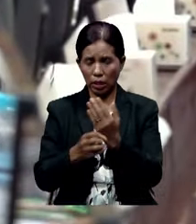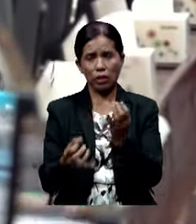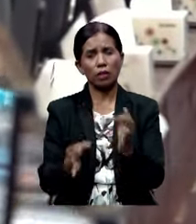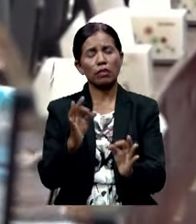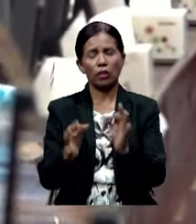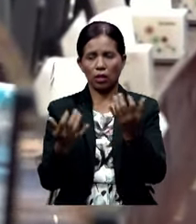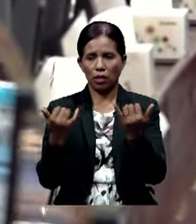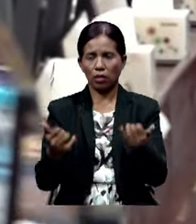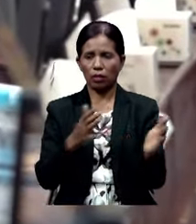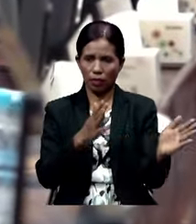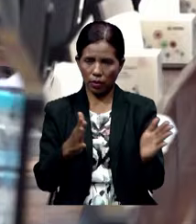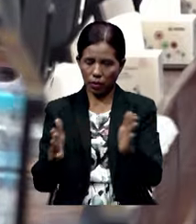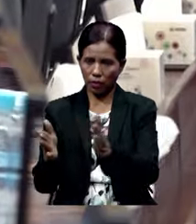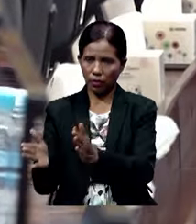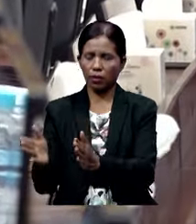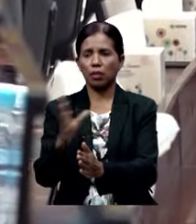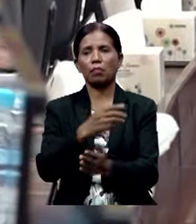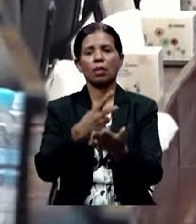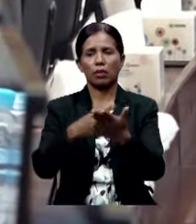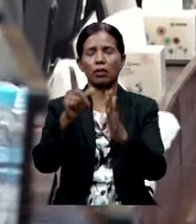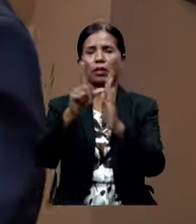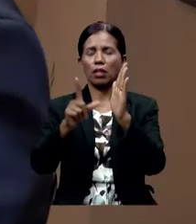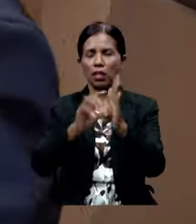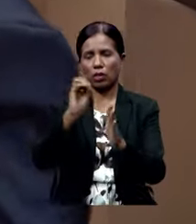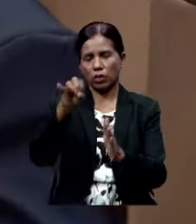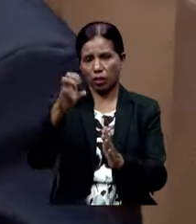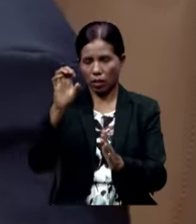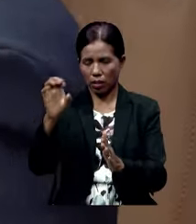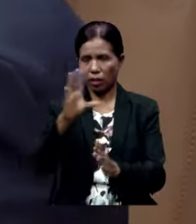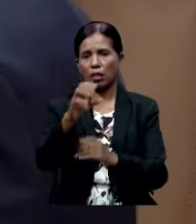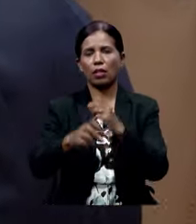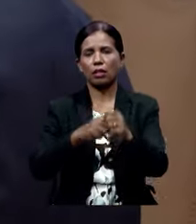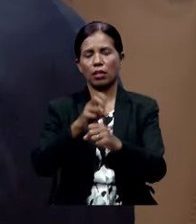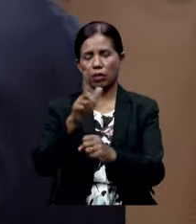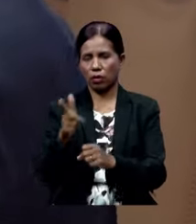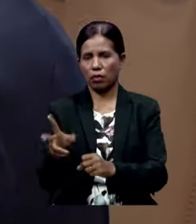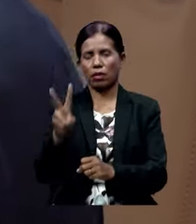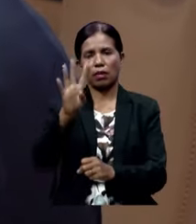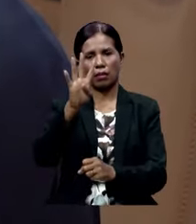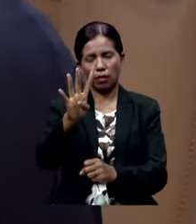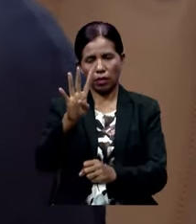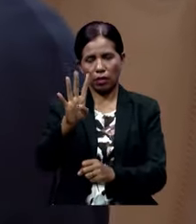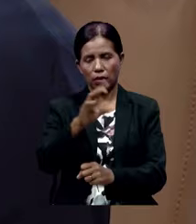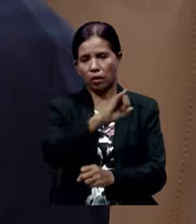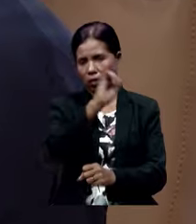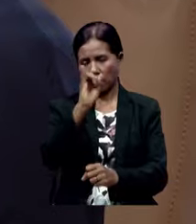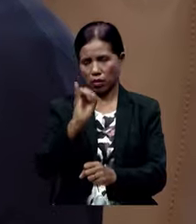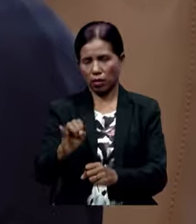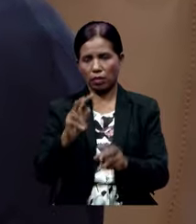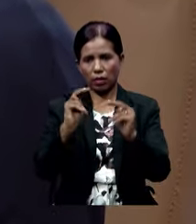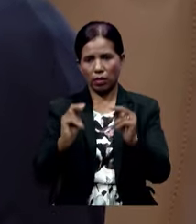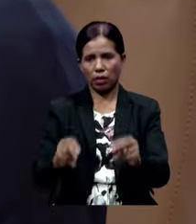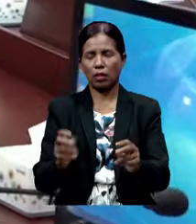e a âmbito processo preparação da proposta de orçamento geral do Estado para Tinarihun Rua Recen Hat, identifica ona